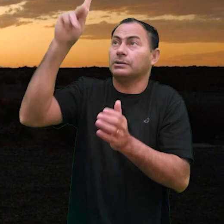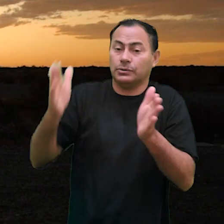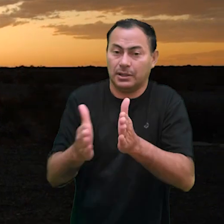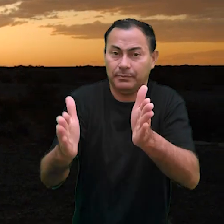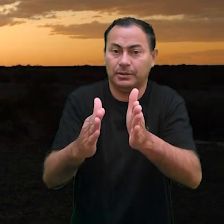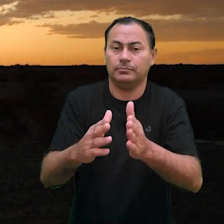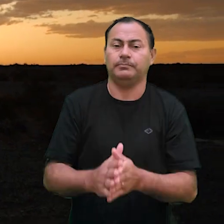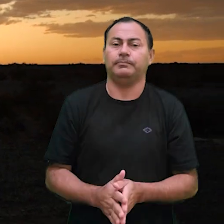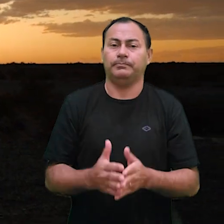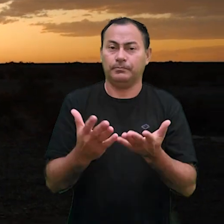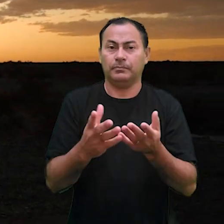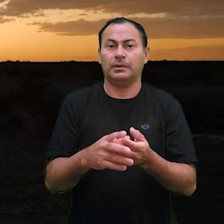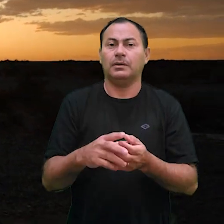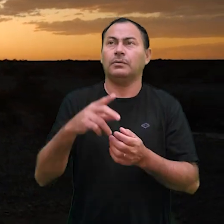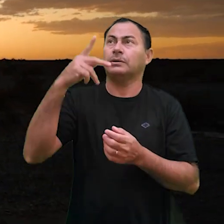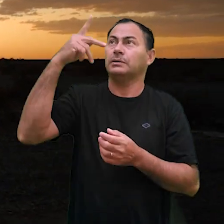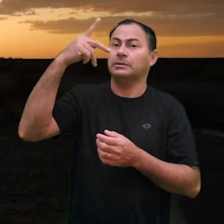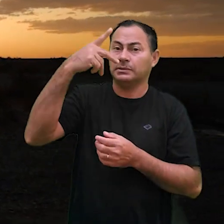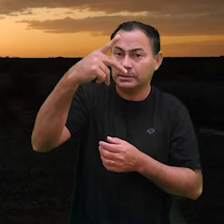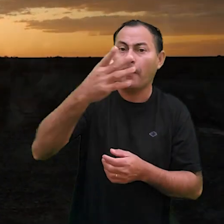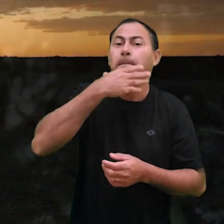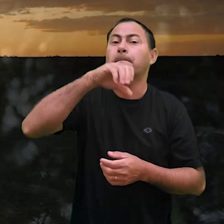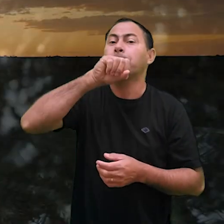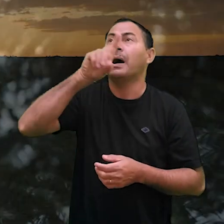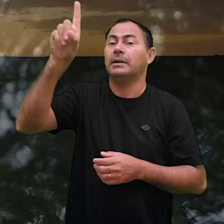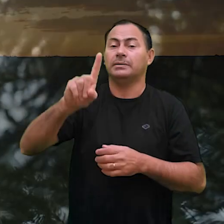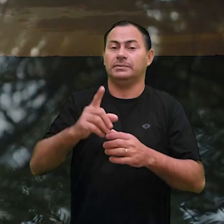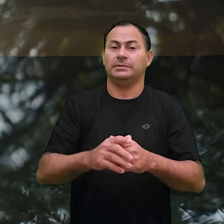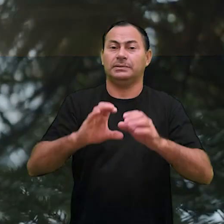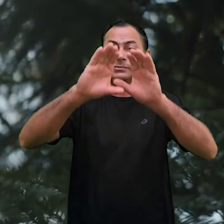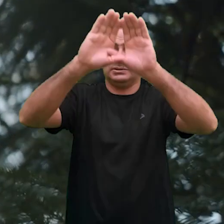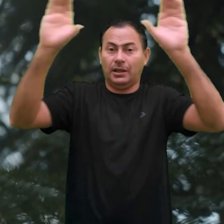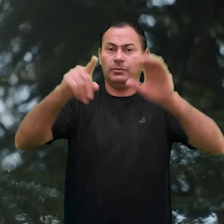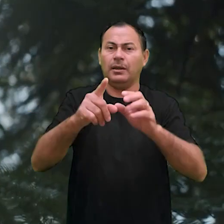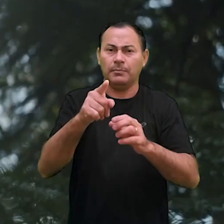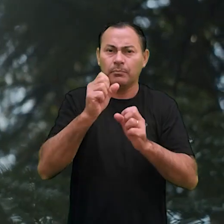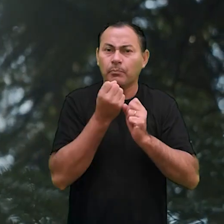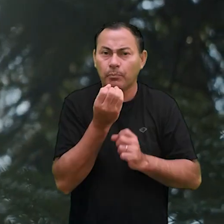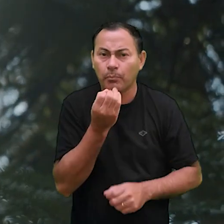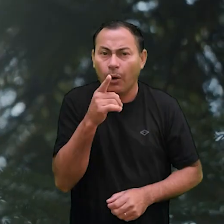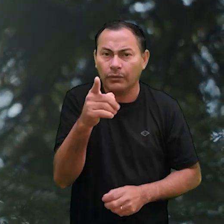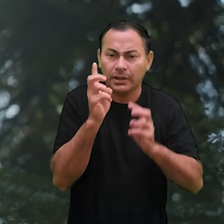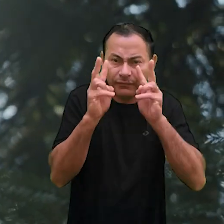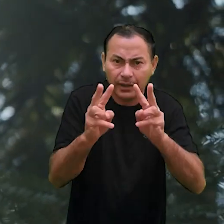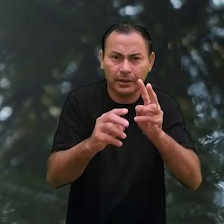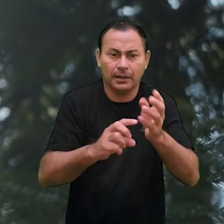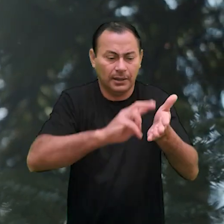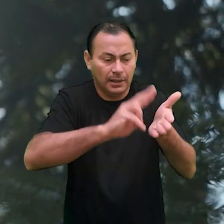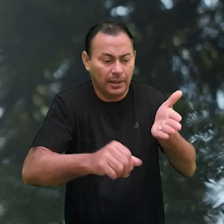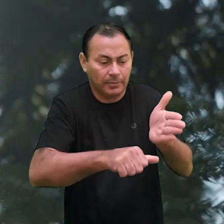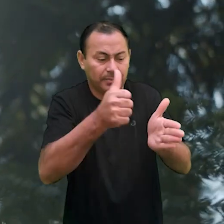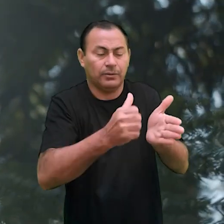a seguir o teu caminho. Como seu Pai celestial, seria bom você fazer algumas